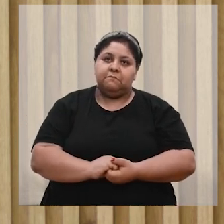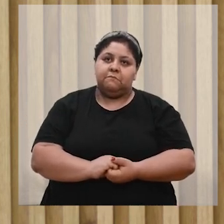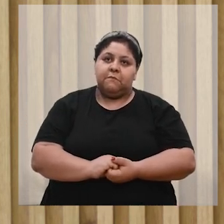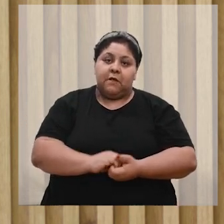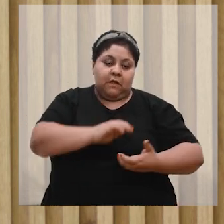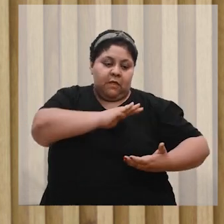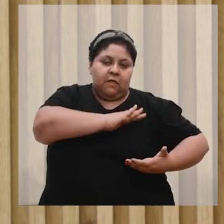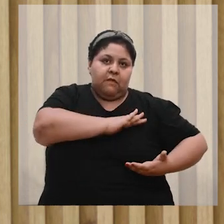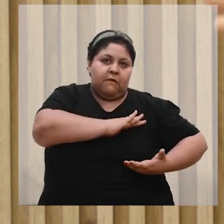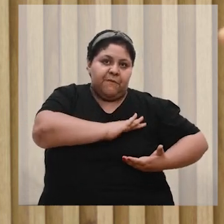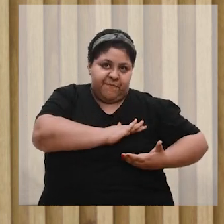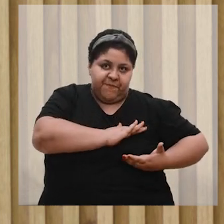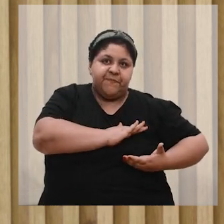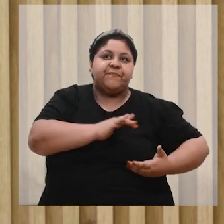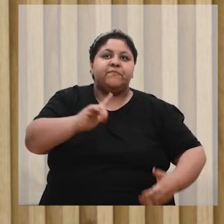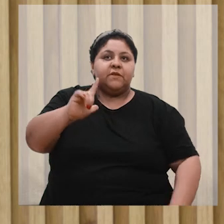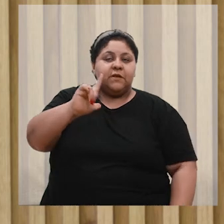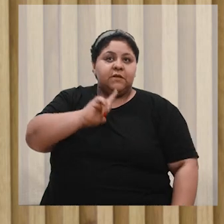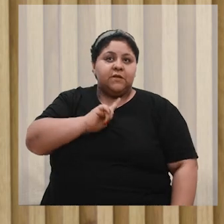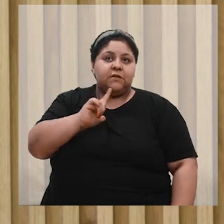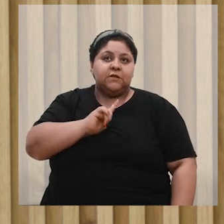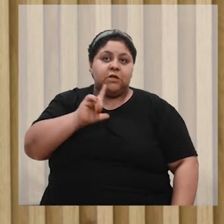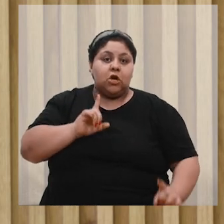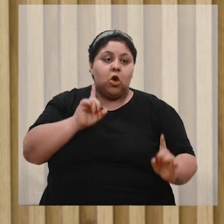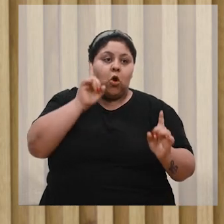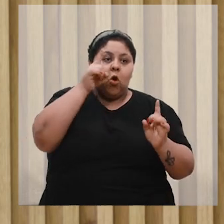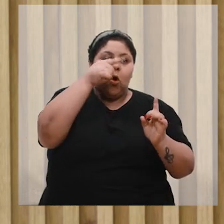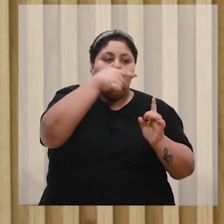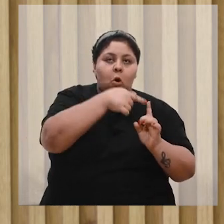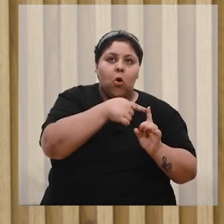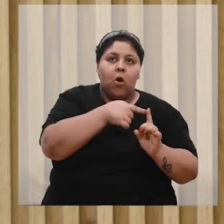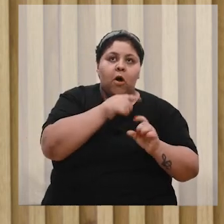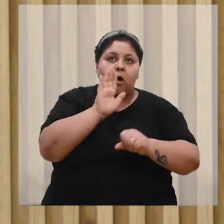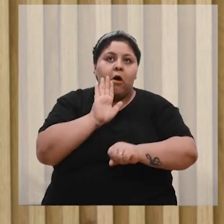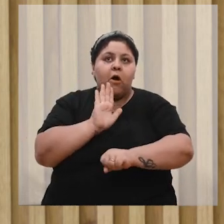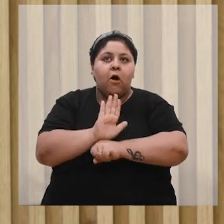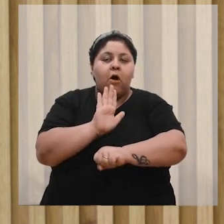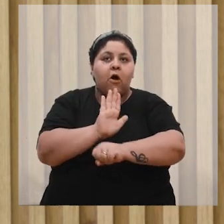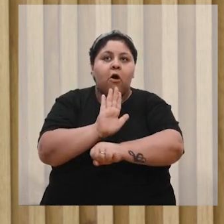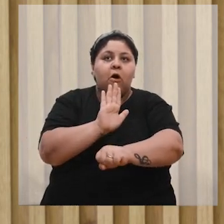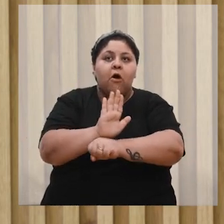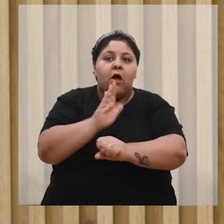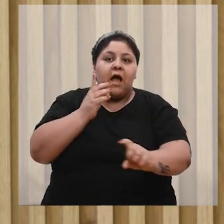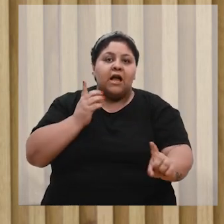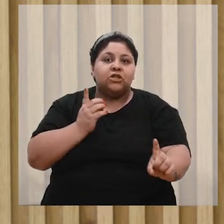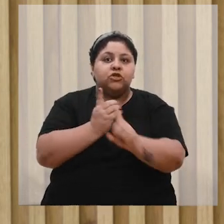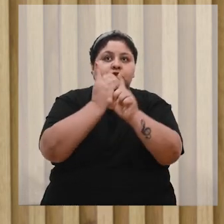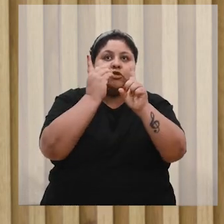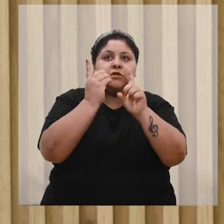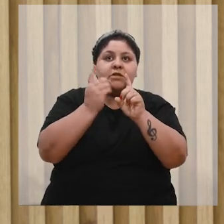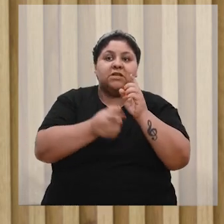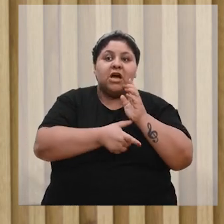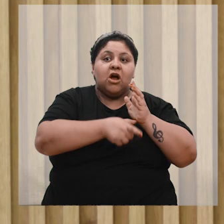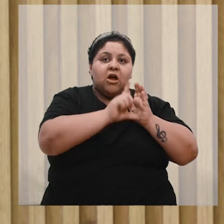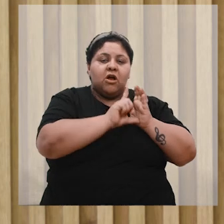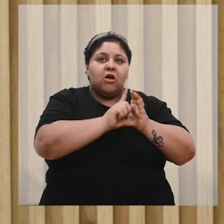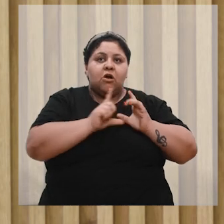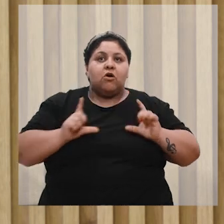Então, essa mamografia, né, meninas, tem a intenção de ajudar a